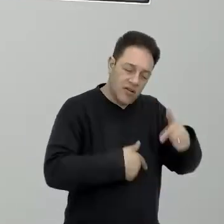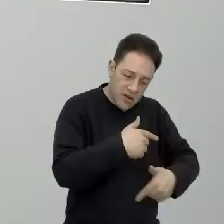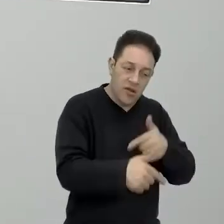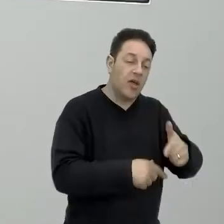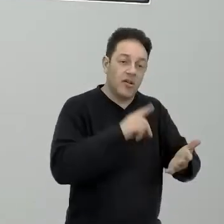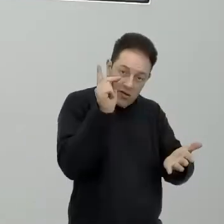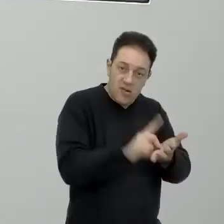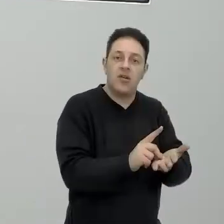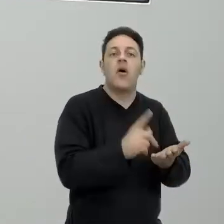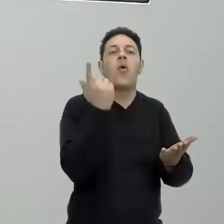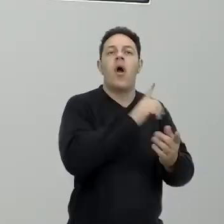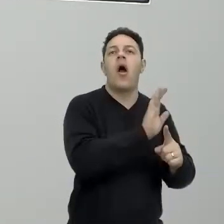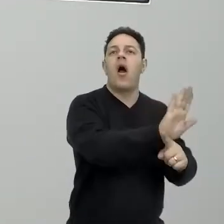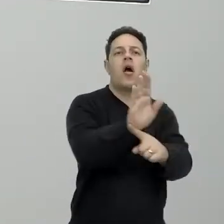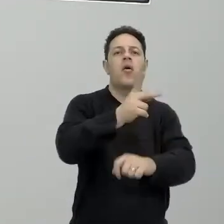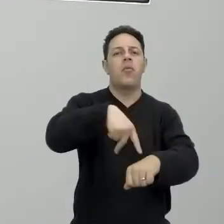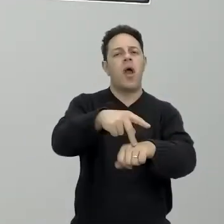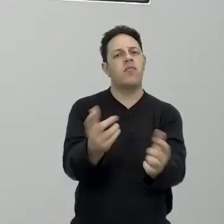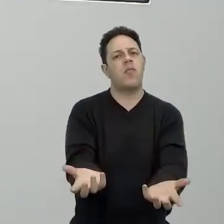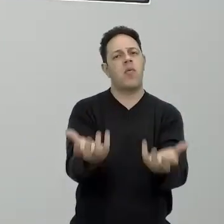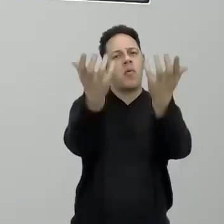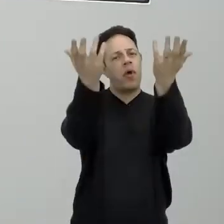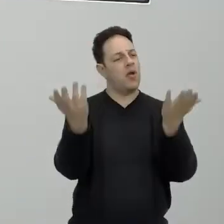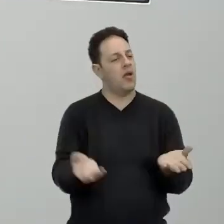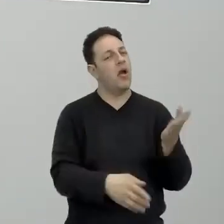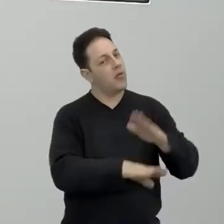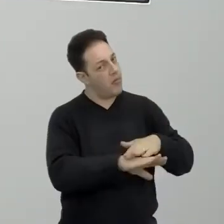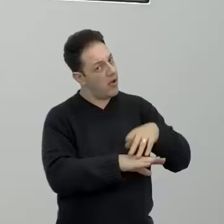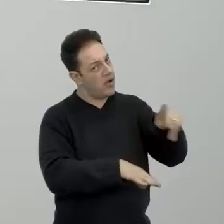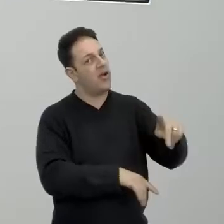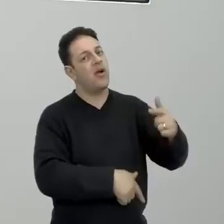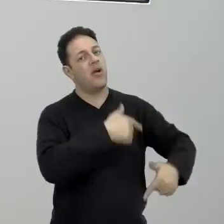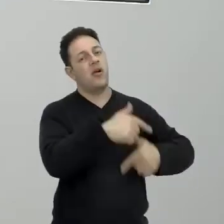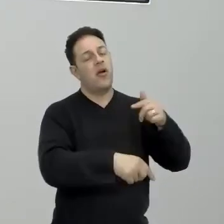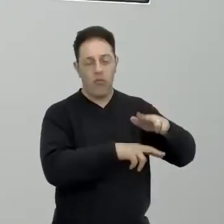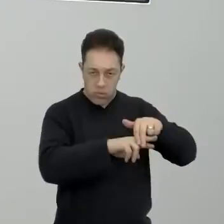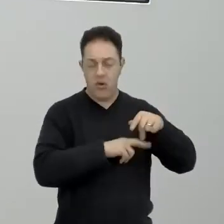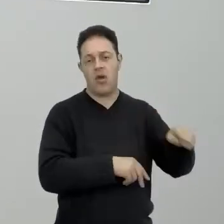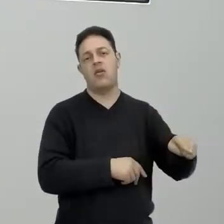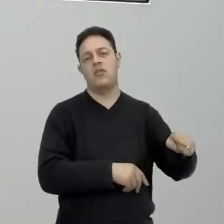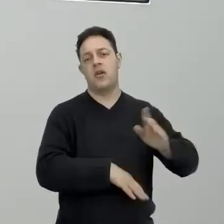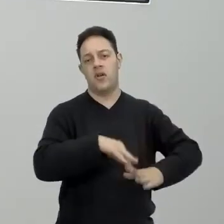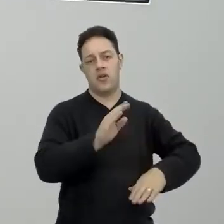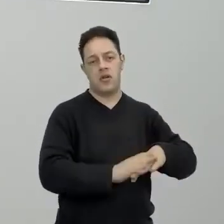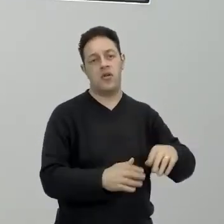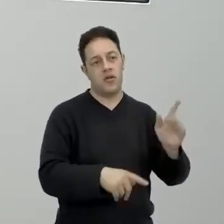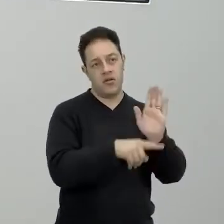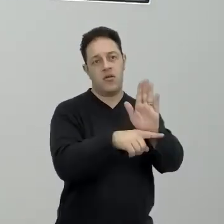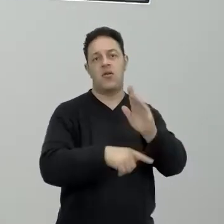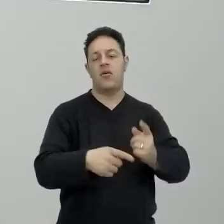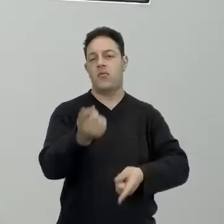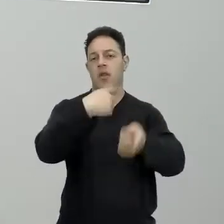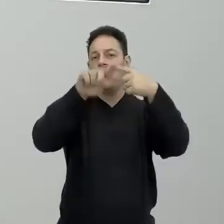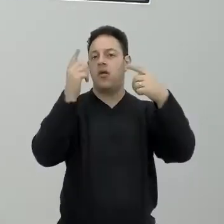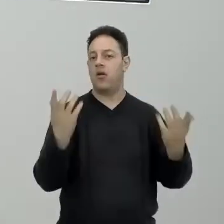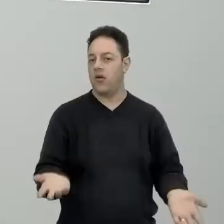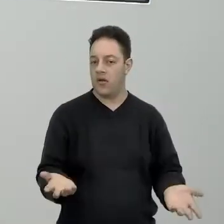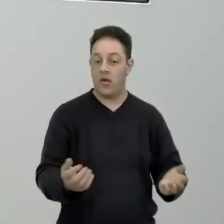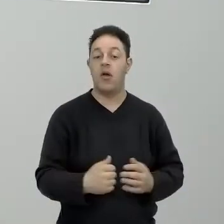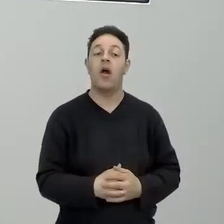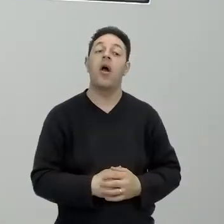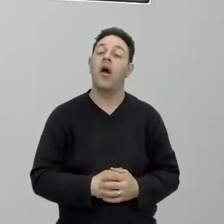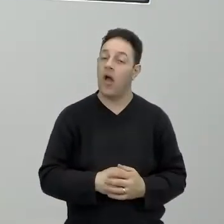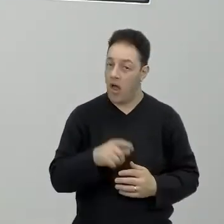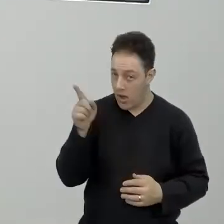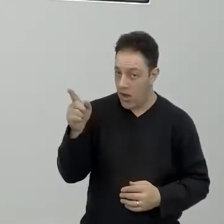real responsável por mudar a forma do mundo pelo trabalho mesmo, né? E é interessante que ele